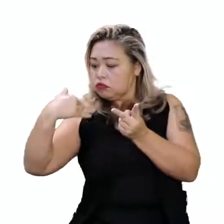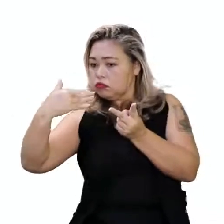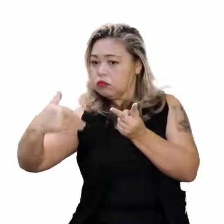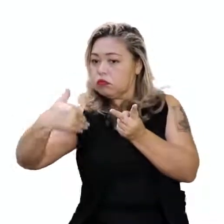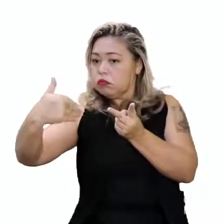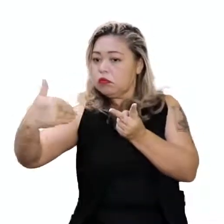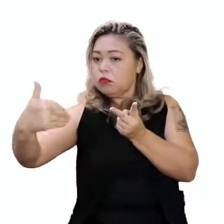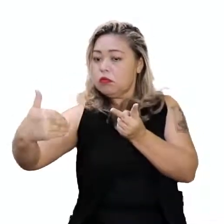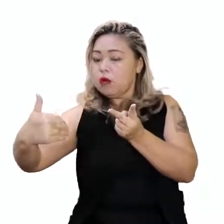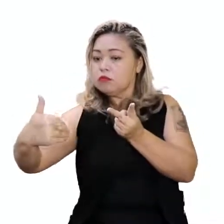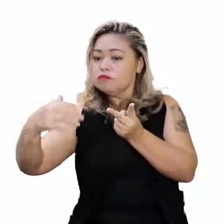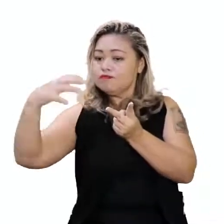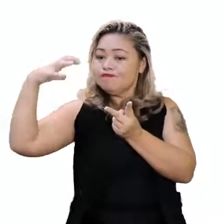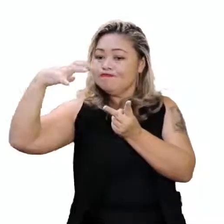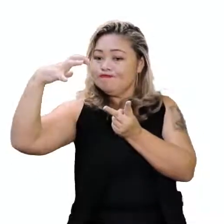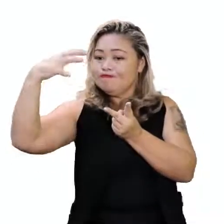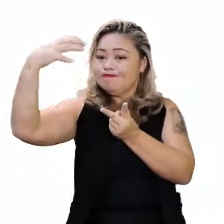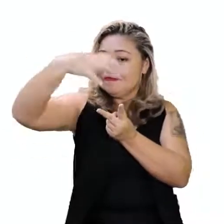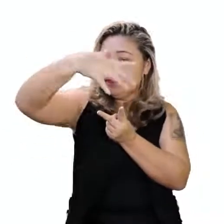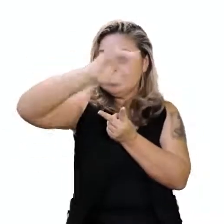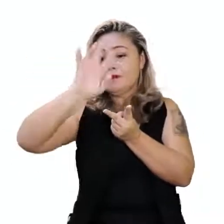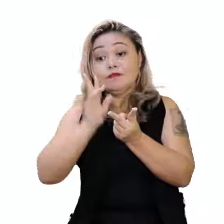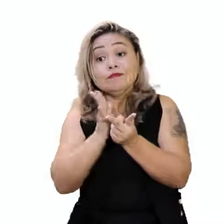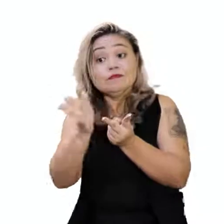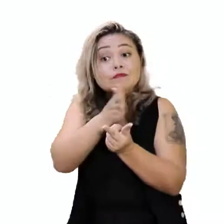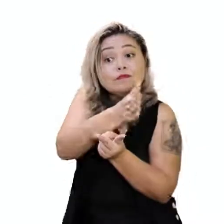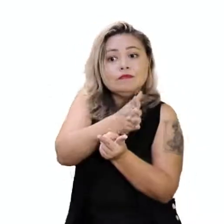aqui a gente está falando de